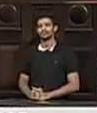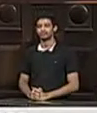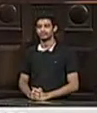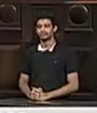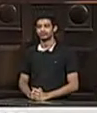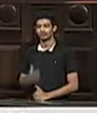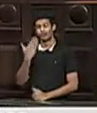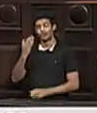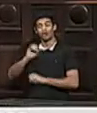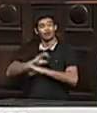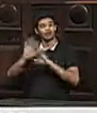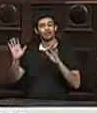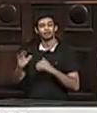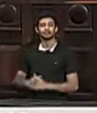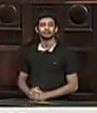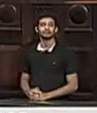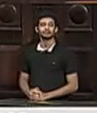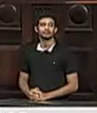isso.